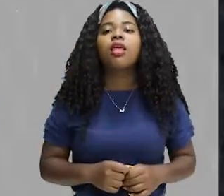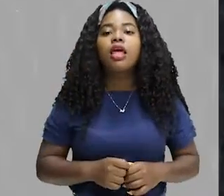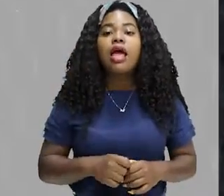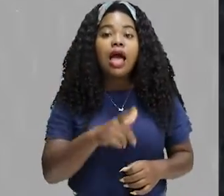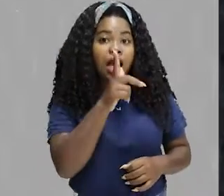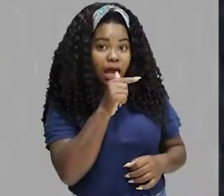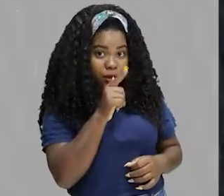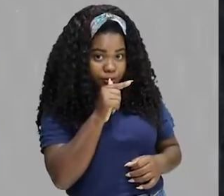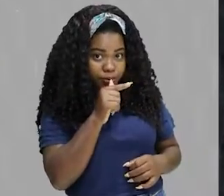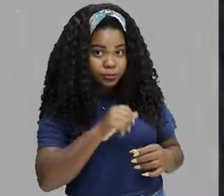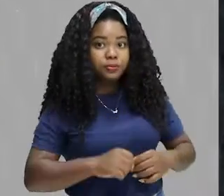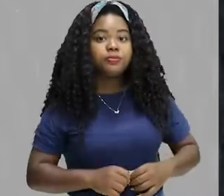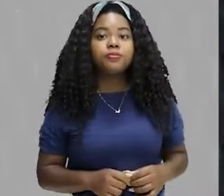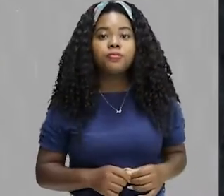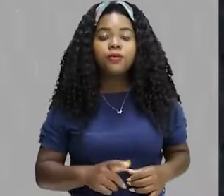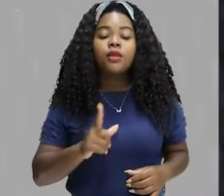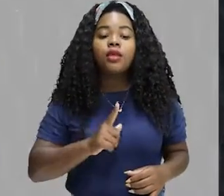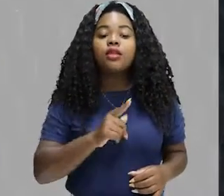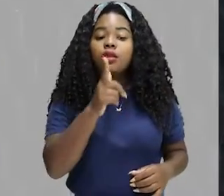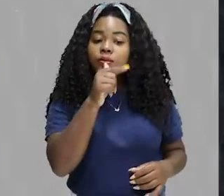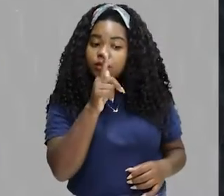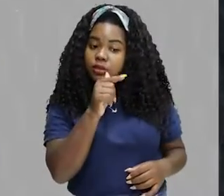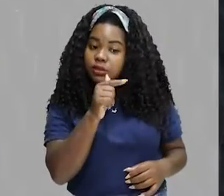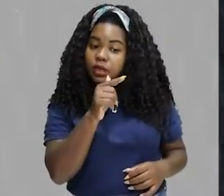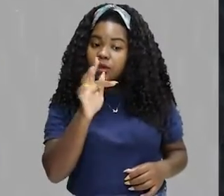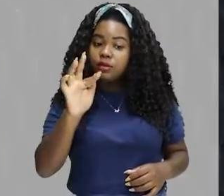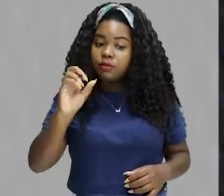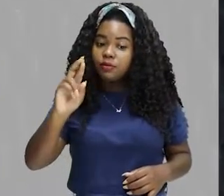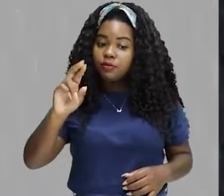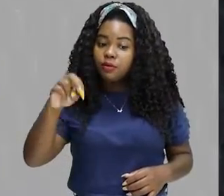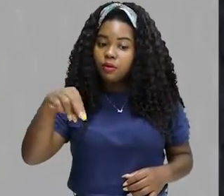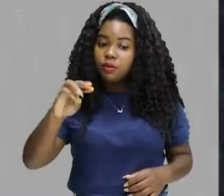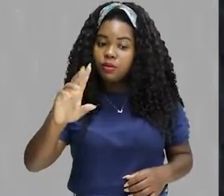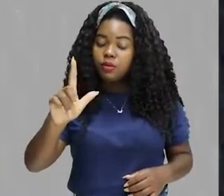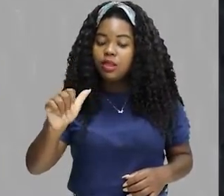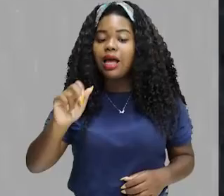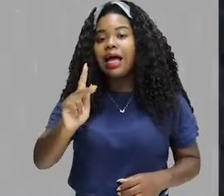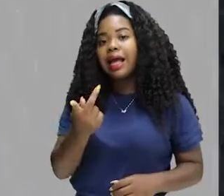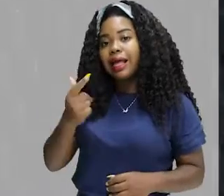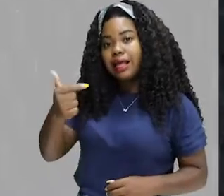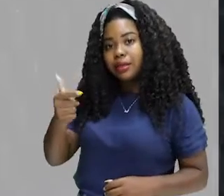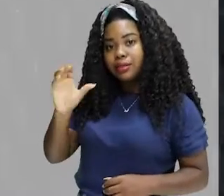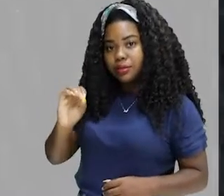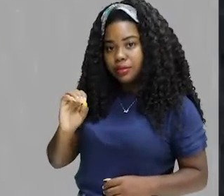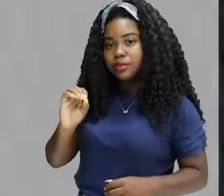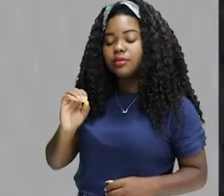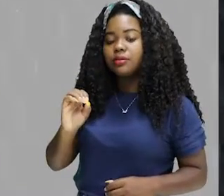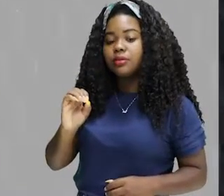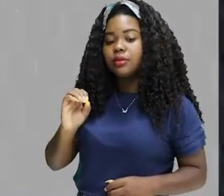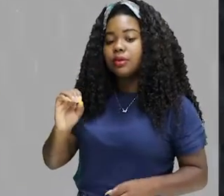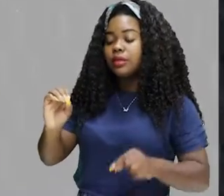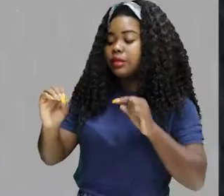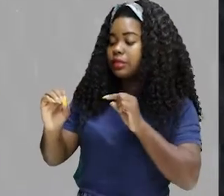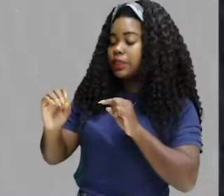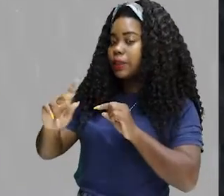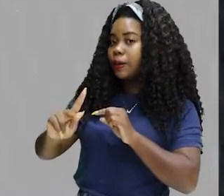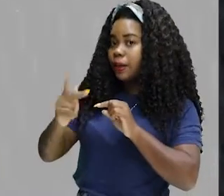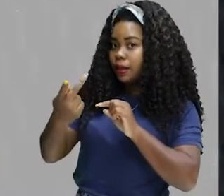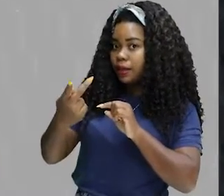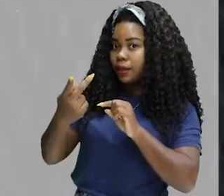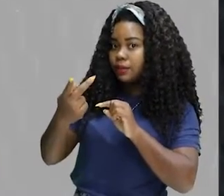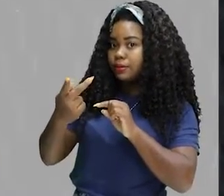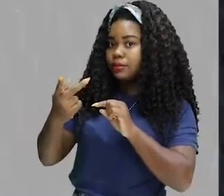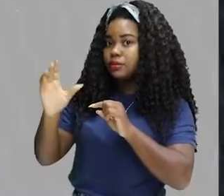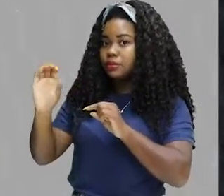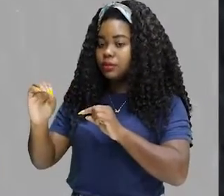Então, a substância água, ela tem fórmula H2O, onde o H e o O, ou